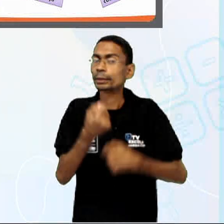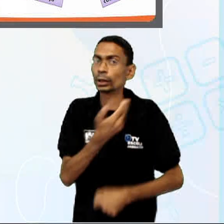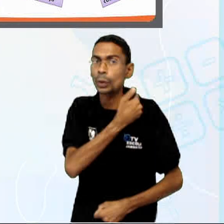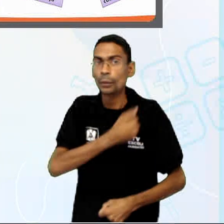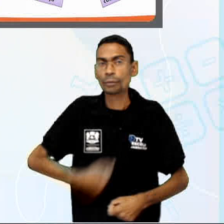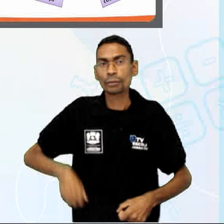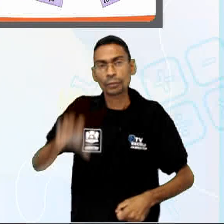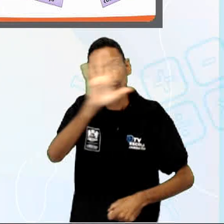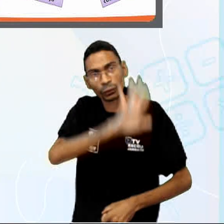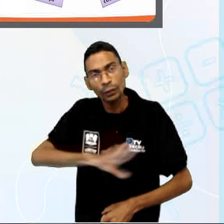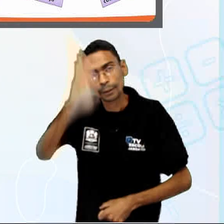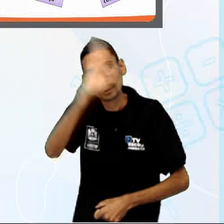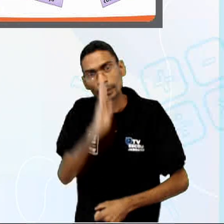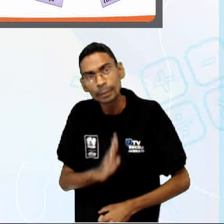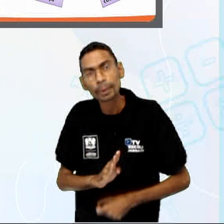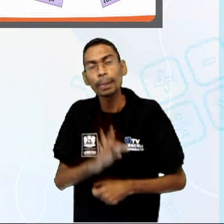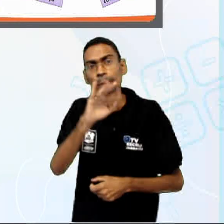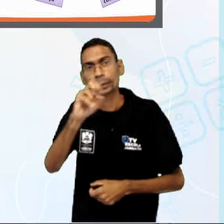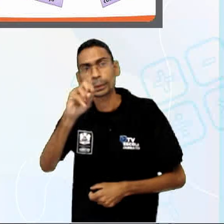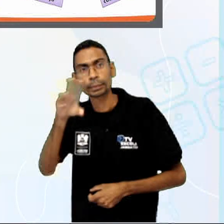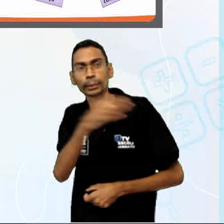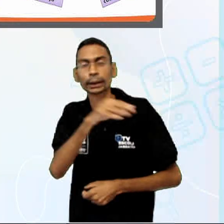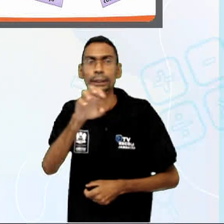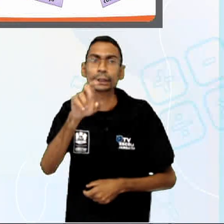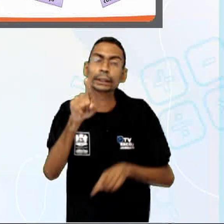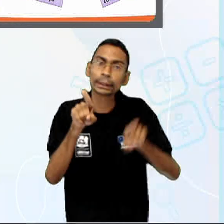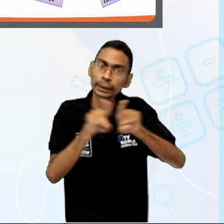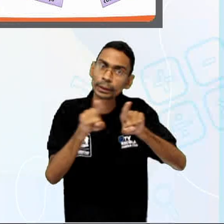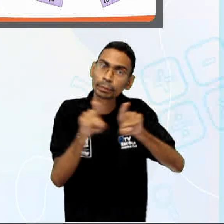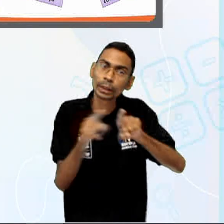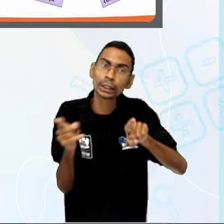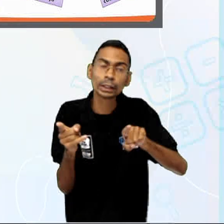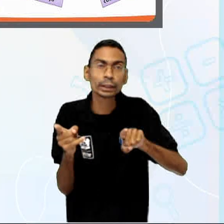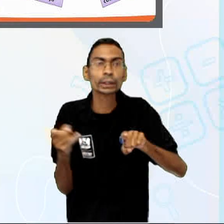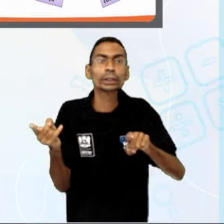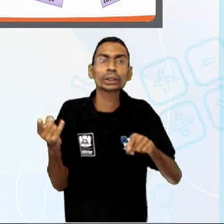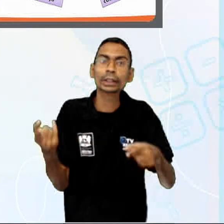Ó, Tomé de Souza, só para a gente ter uma ideia, chegou ao Brasil em